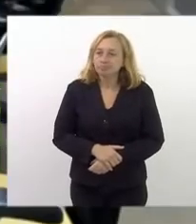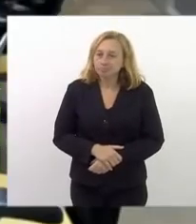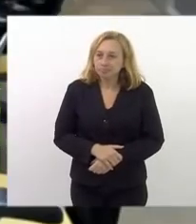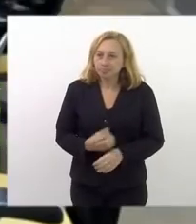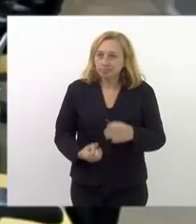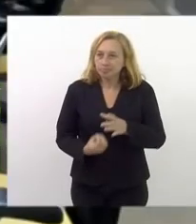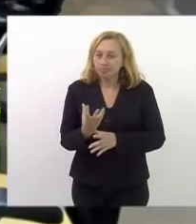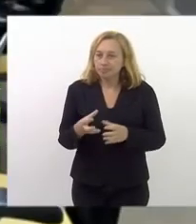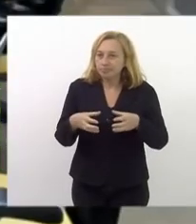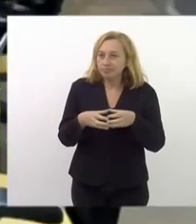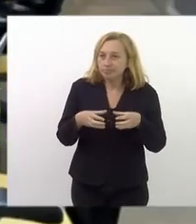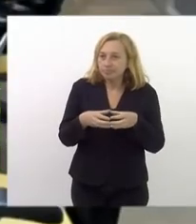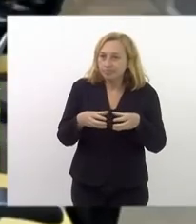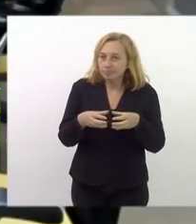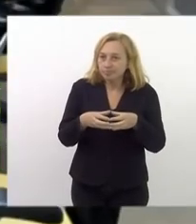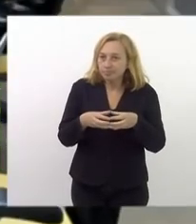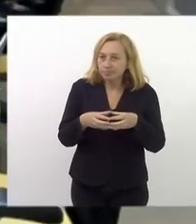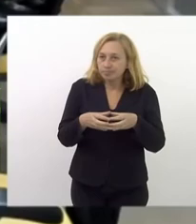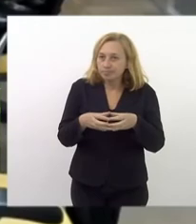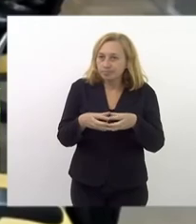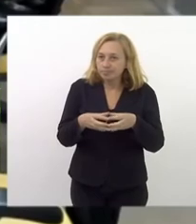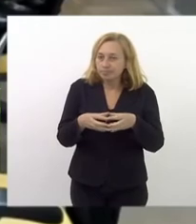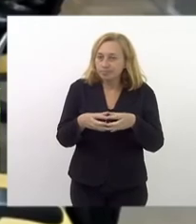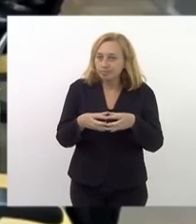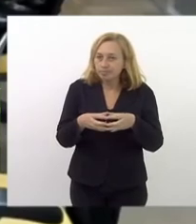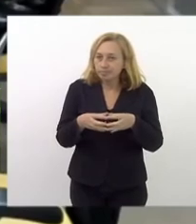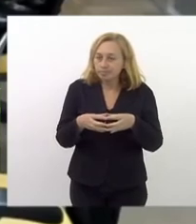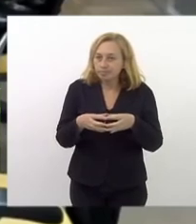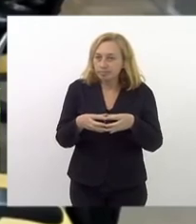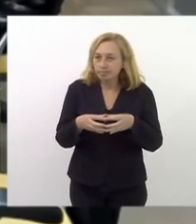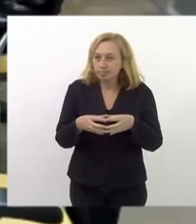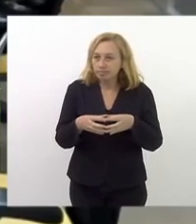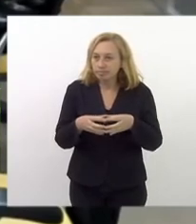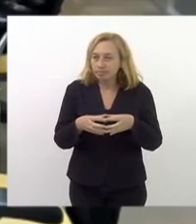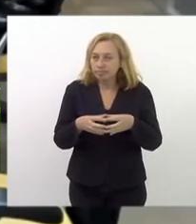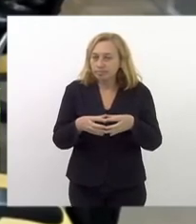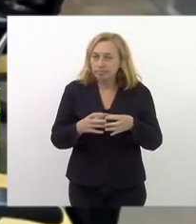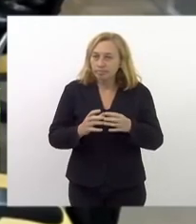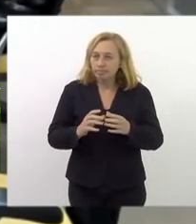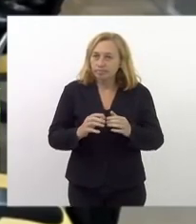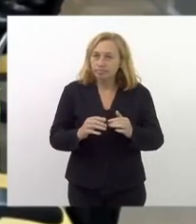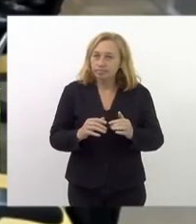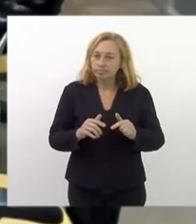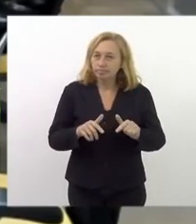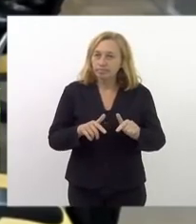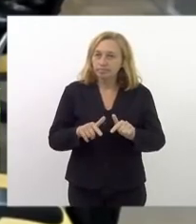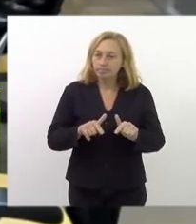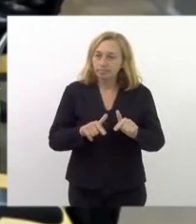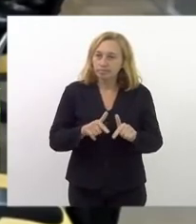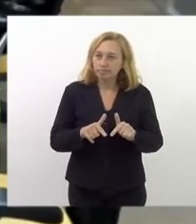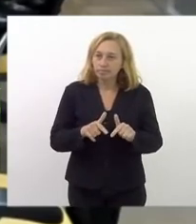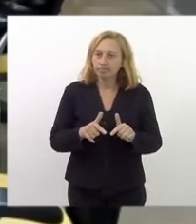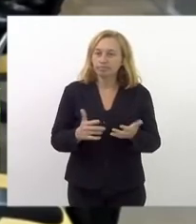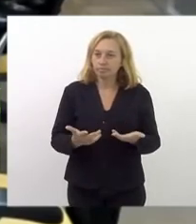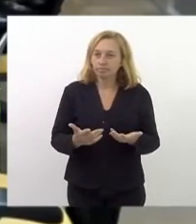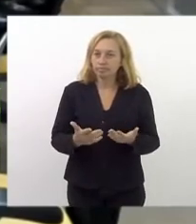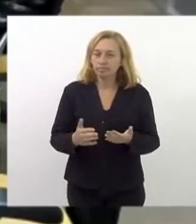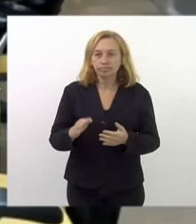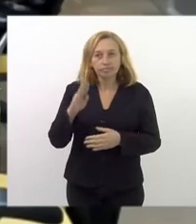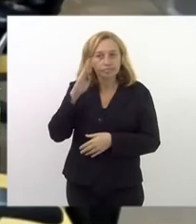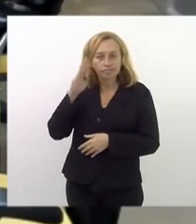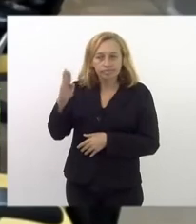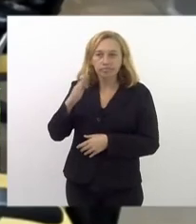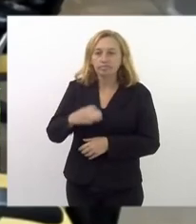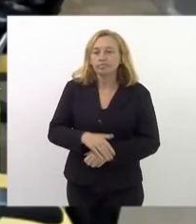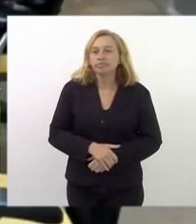grupo aqui para estabelecer, exatamente para a Força-Tarefa, um grupo especial, né? E, inclusive, a gente